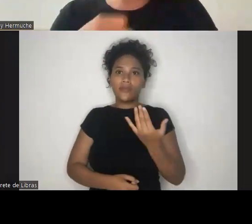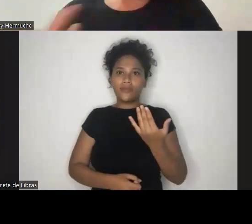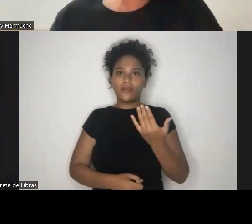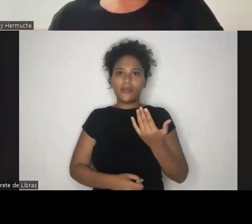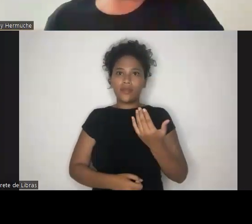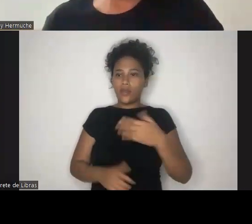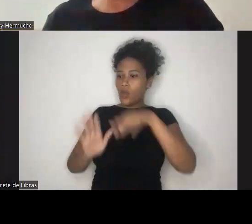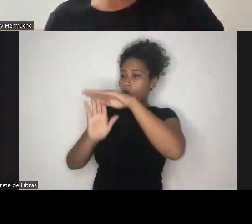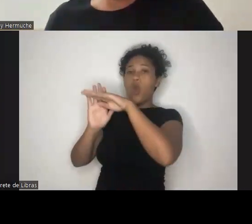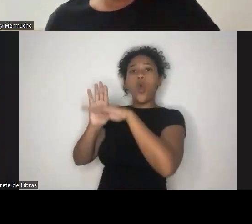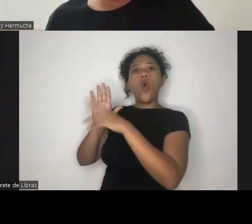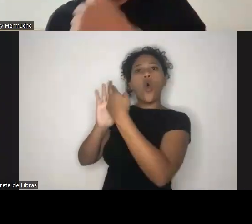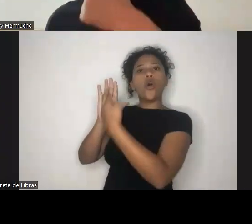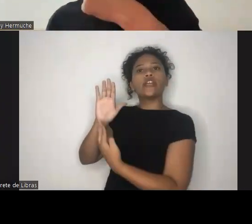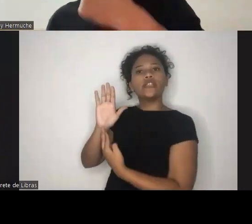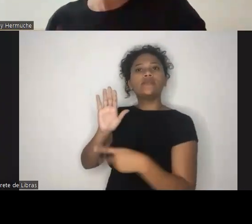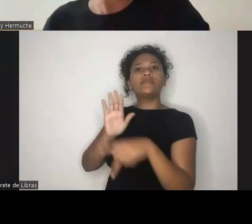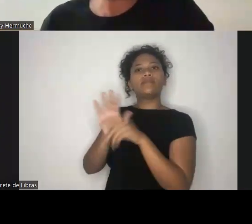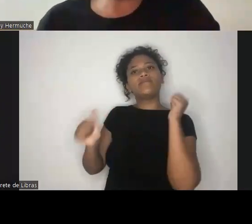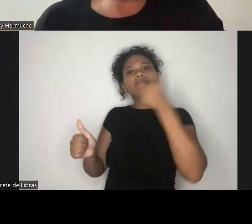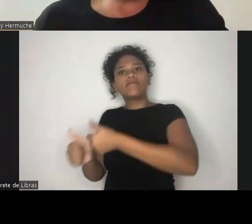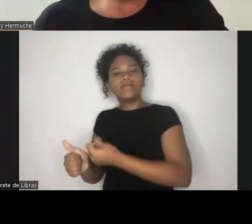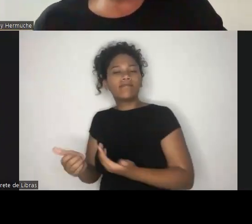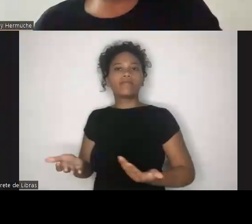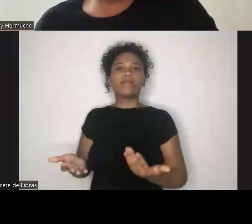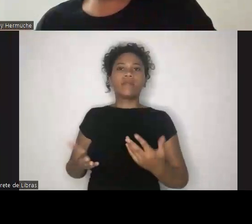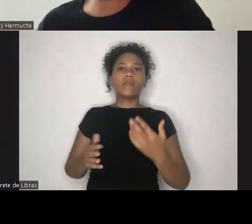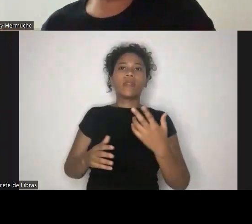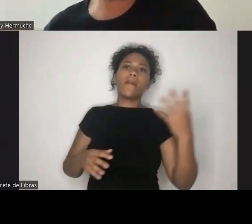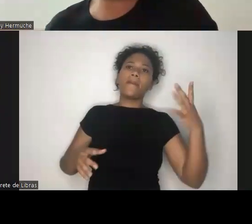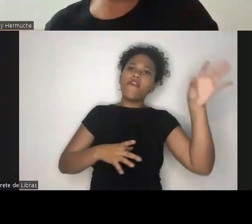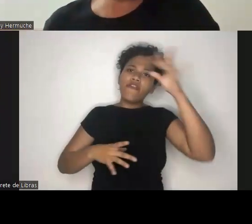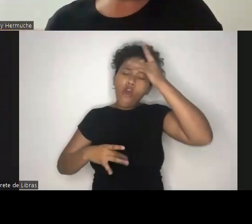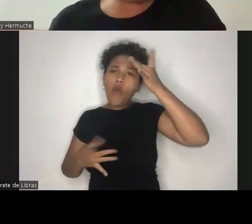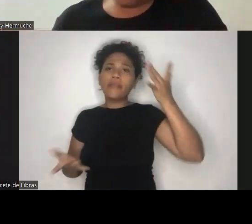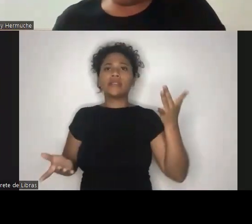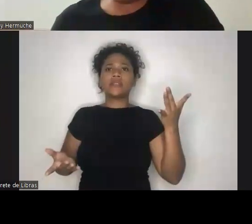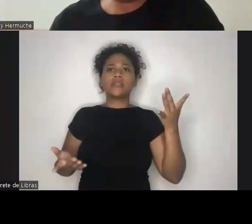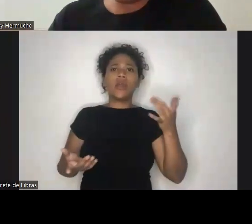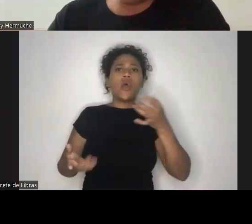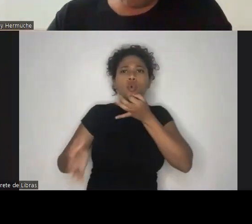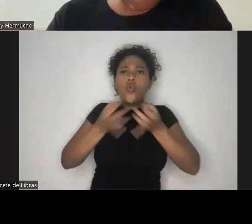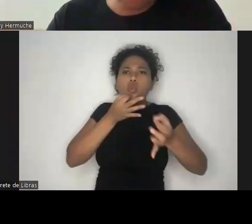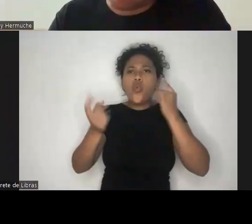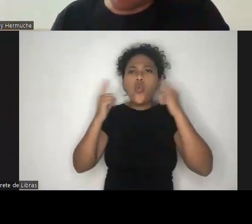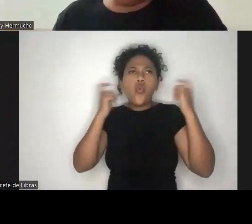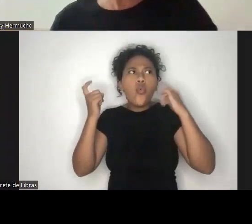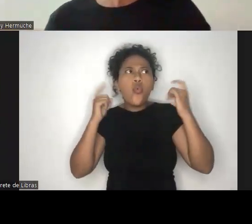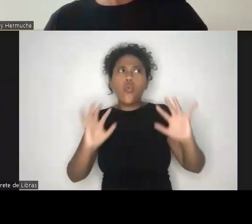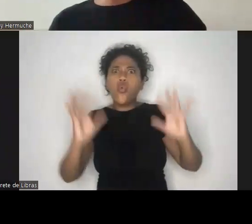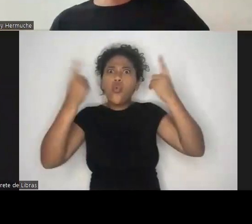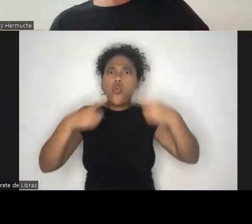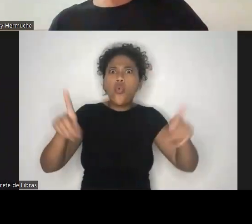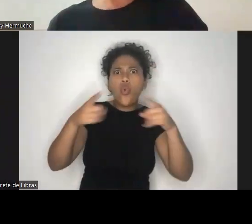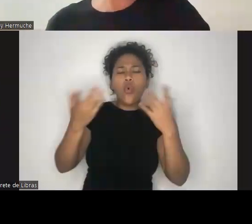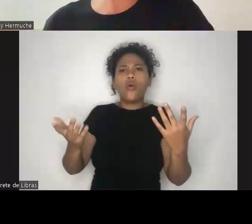de performance de luz de sonorização de atmosfera né do até que